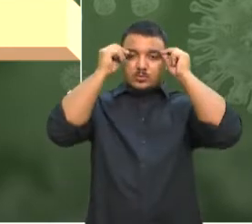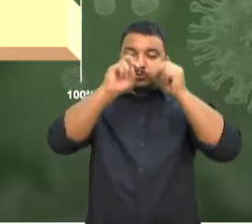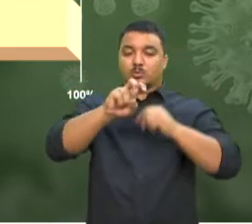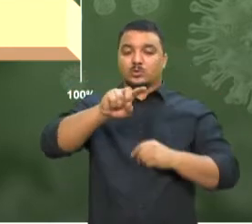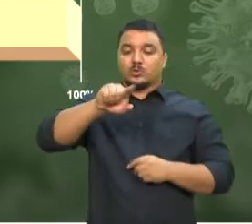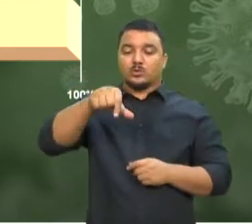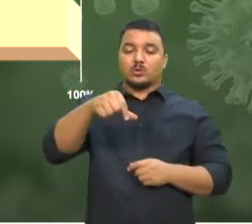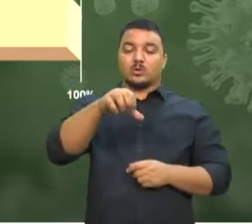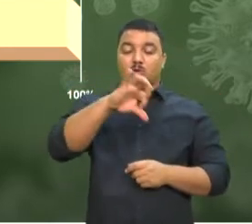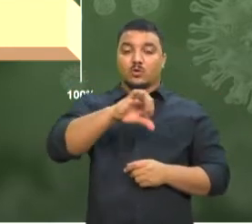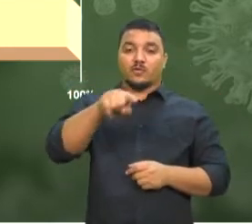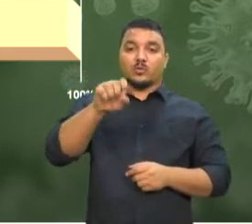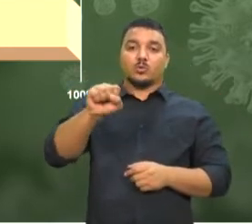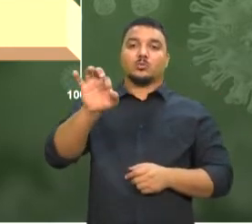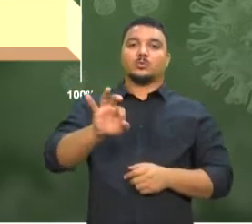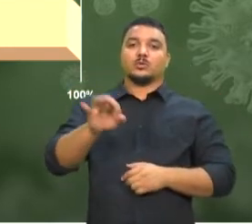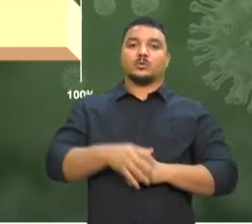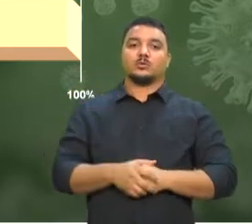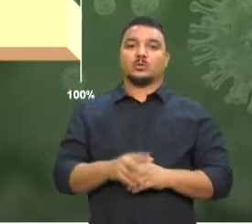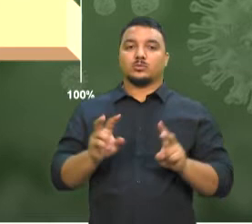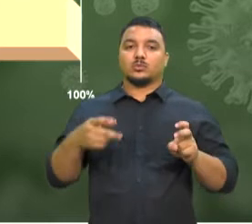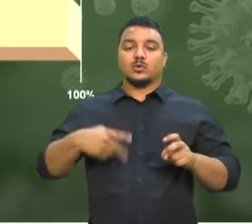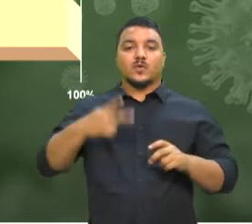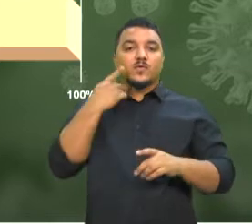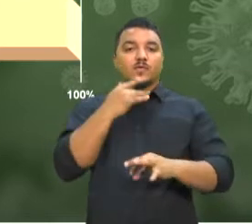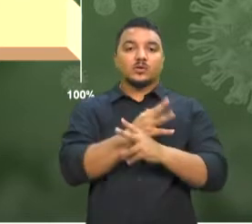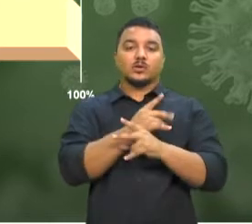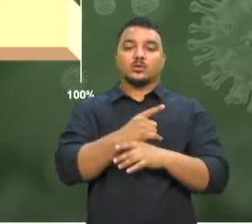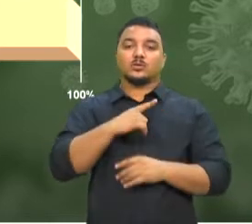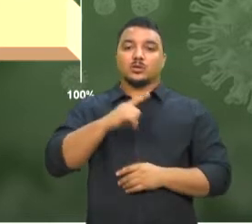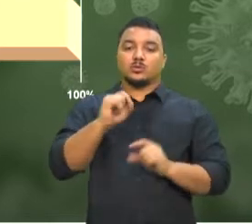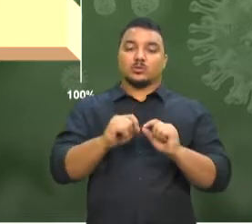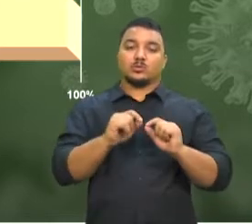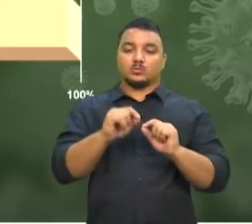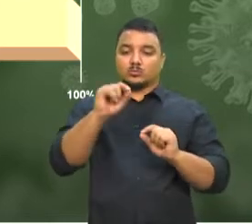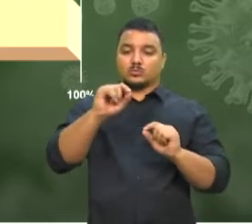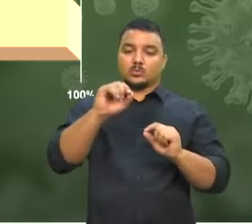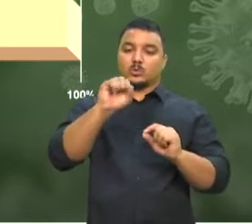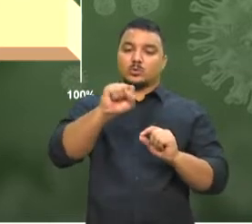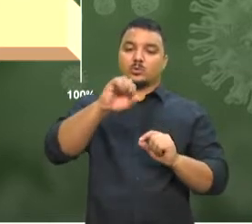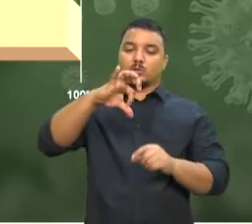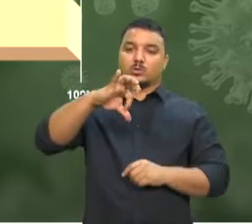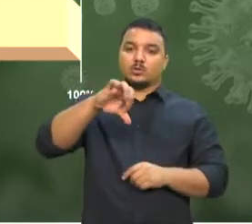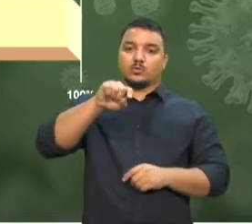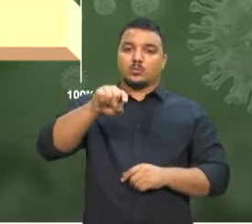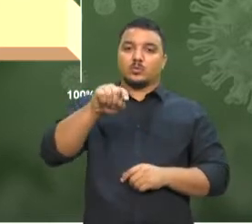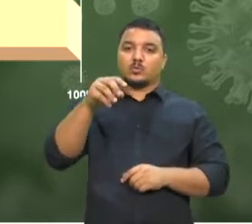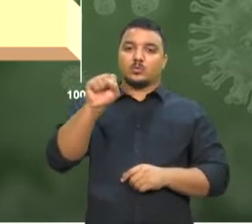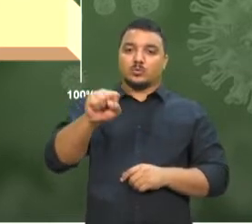59,8%. Sobre o cenário em Fortaleza, a ocupação em UTIs é de